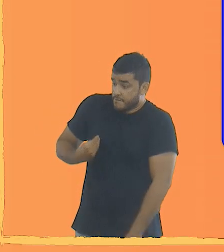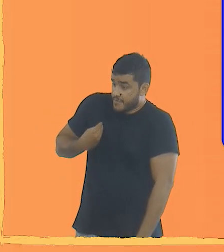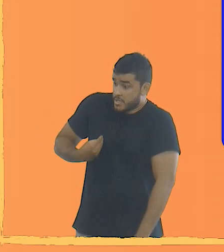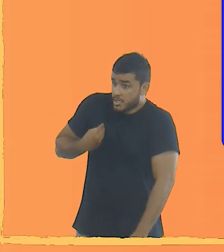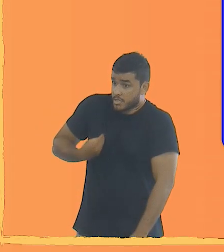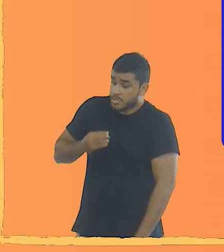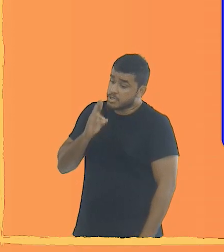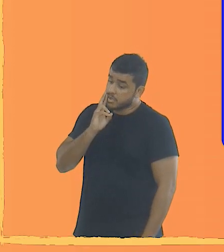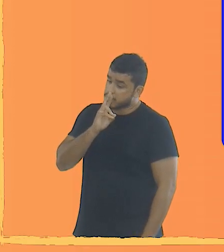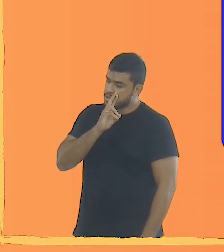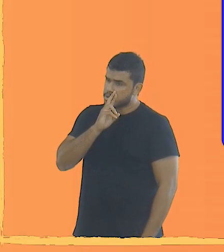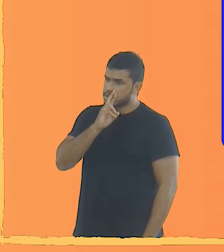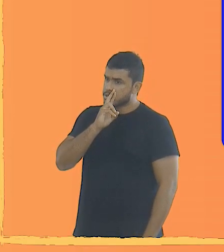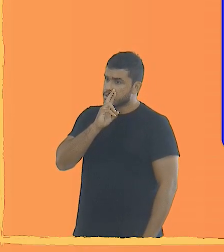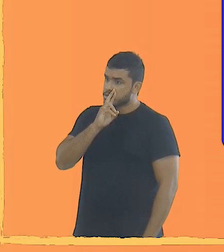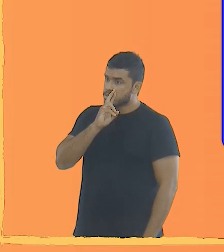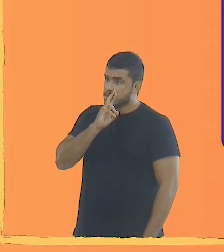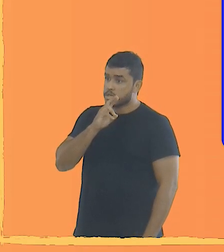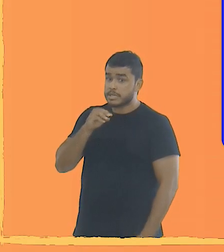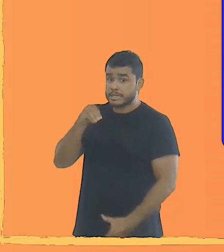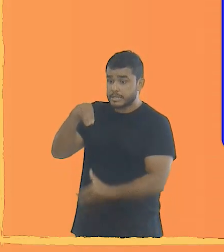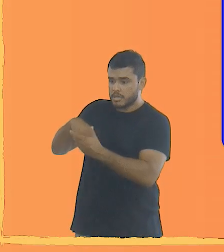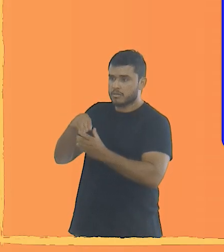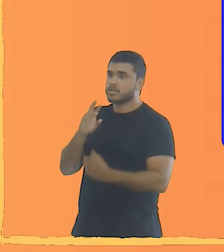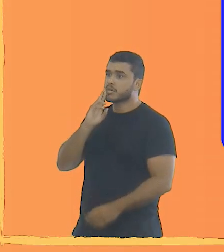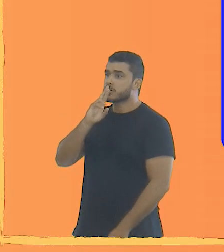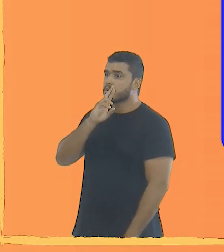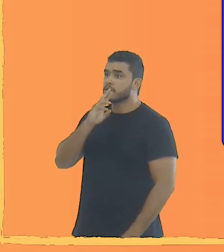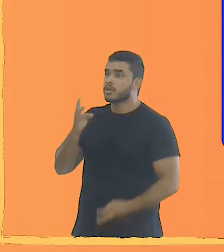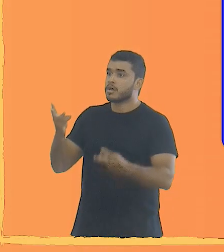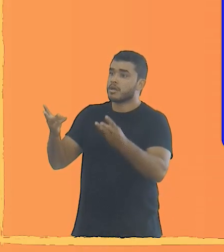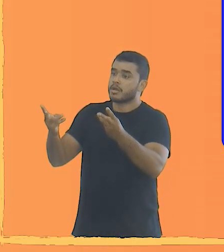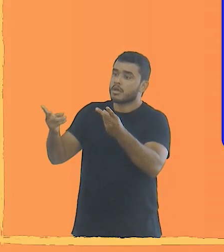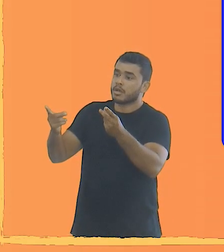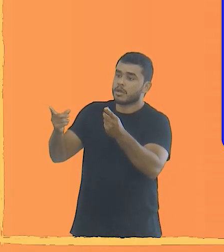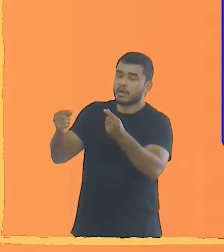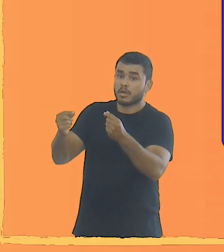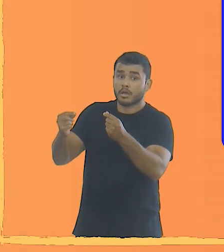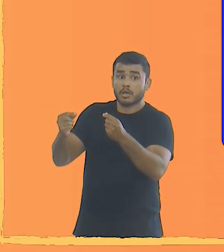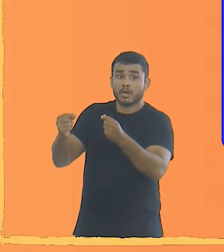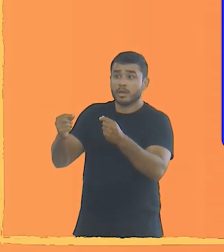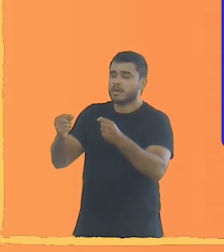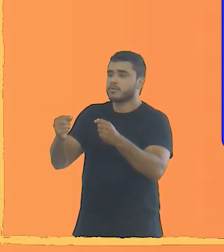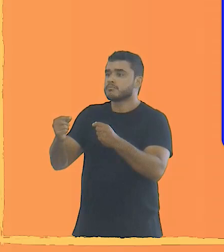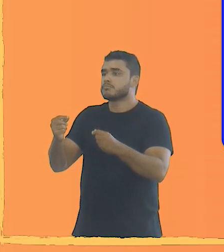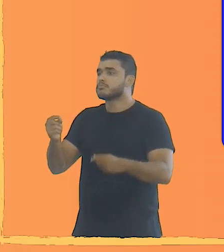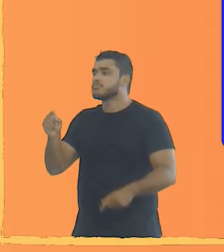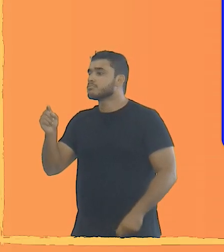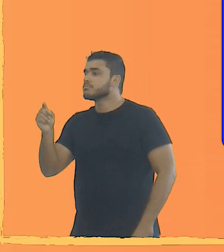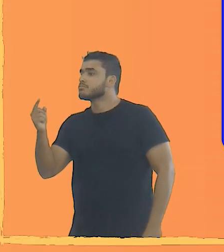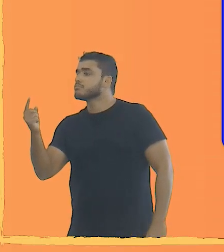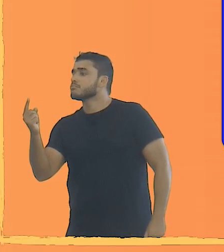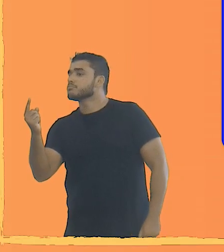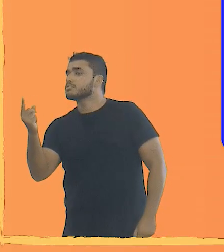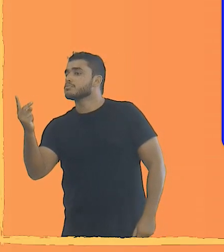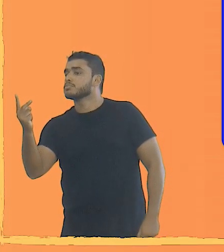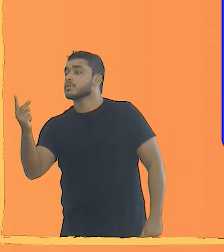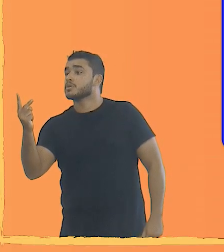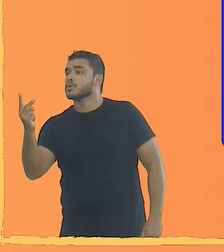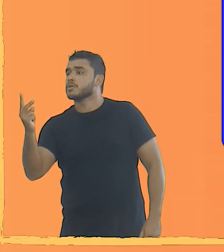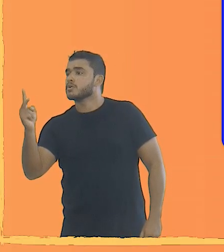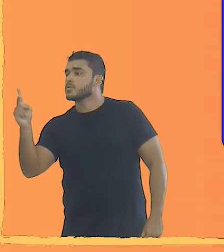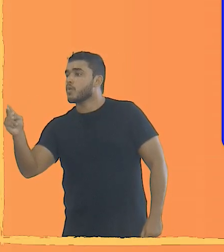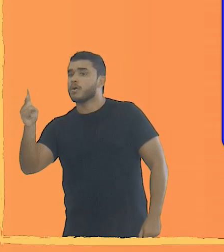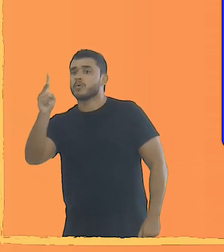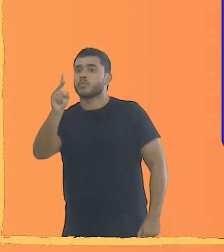garantir que existem pelo menos 2 deles que fizeram exatamente o mesmo pedido. Então imagina lá, tu tem